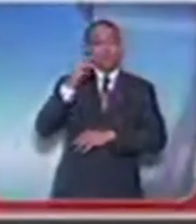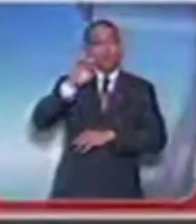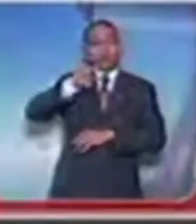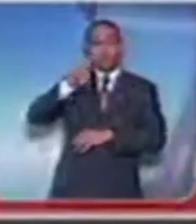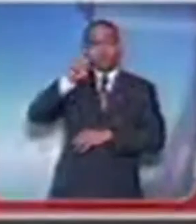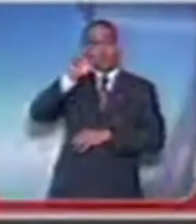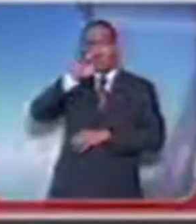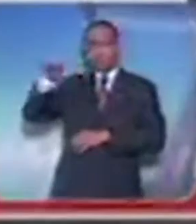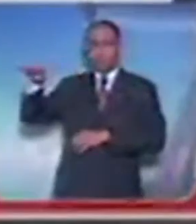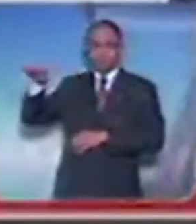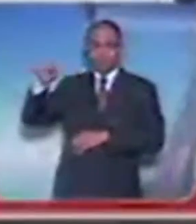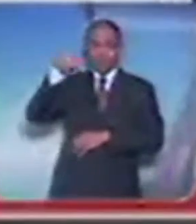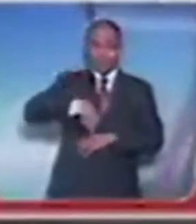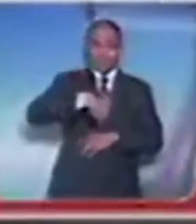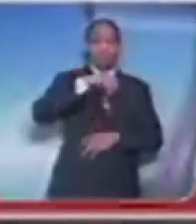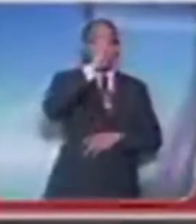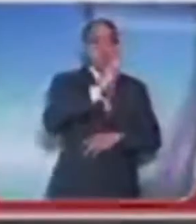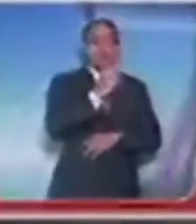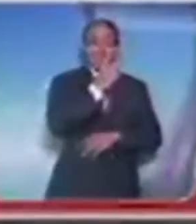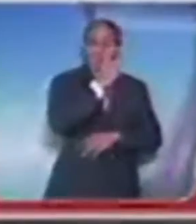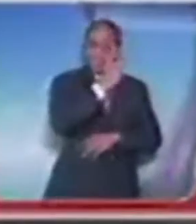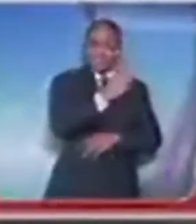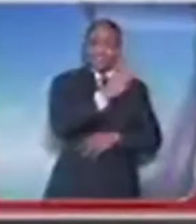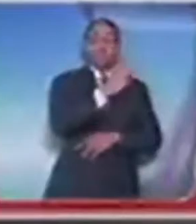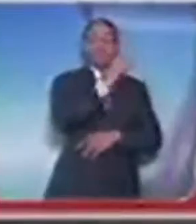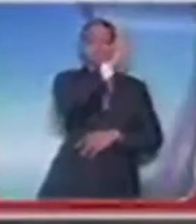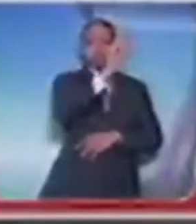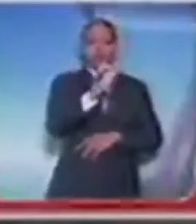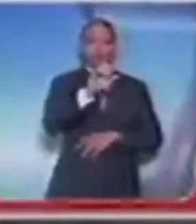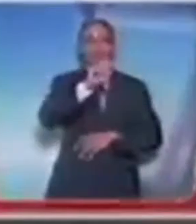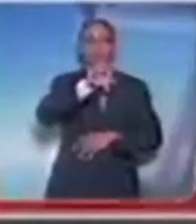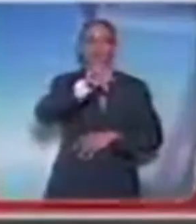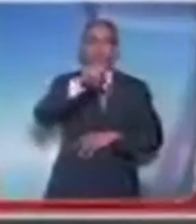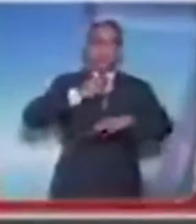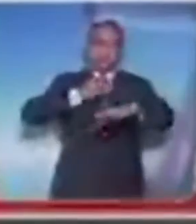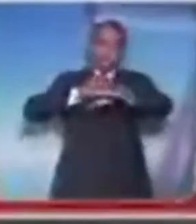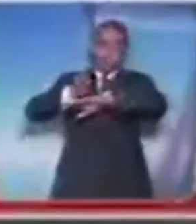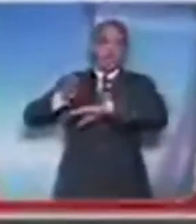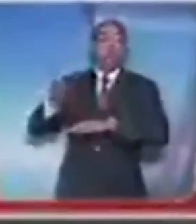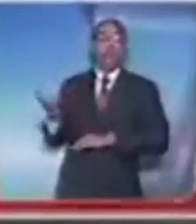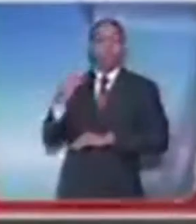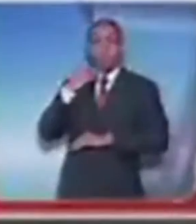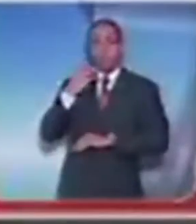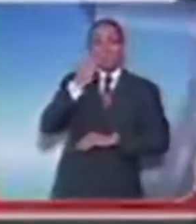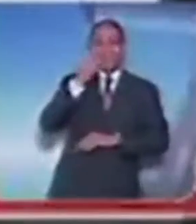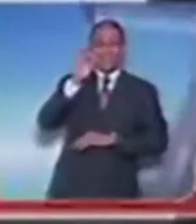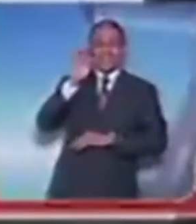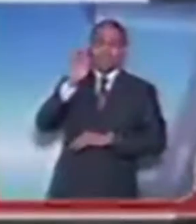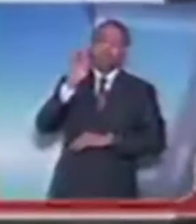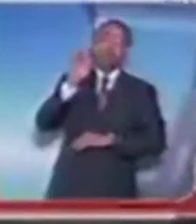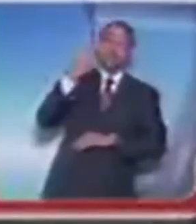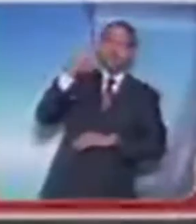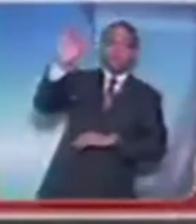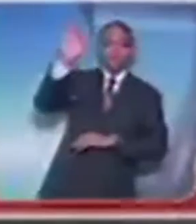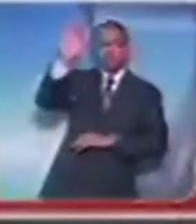no Brasil é de quase 13%. E essa é a taxa da Selic. Se for no banco privado emprestar dinheiro, chega a ser a 30%, 40%.